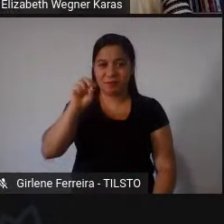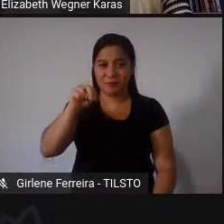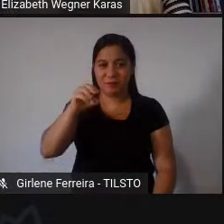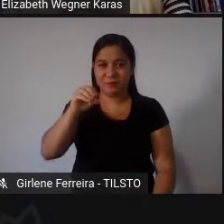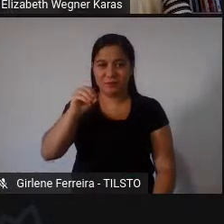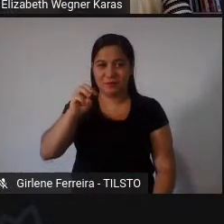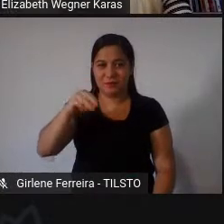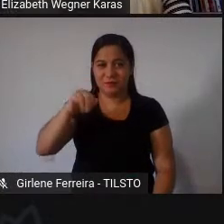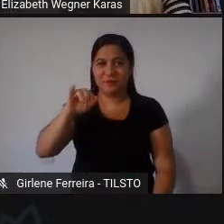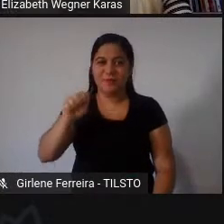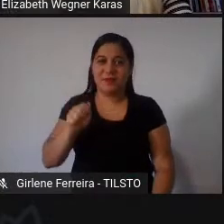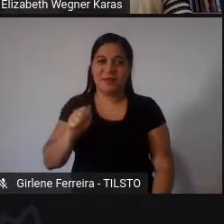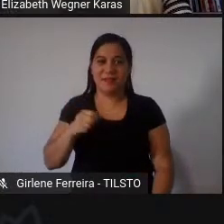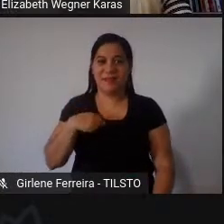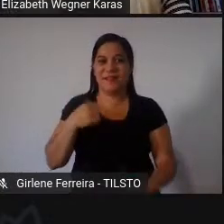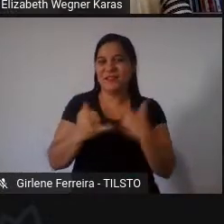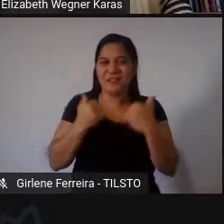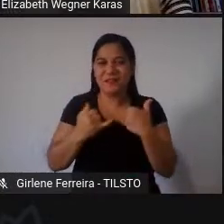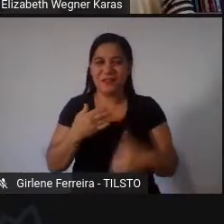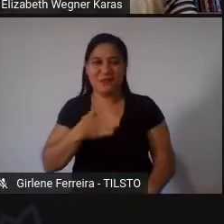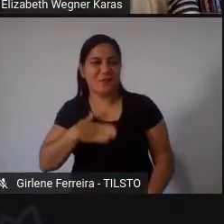lá. Para mim é uma diversão mesmo.